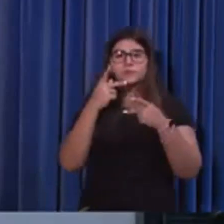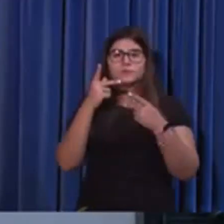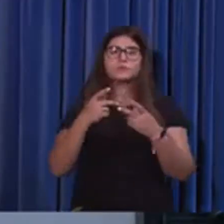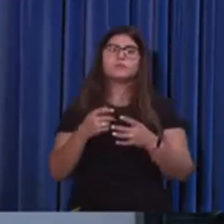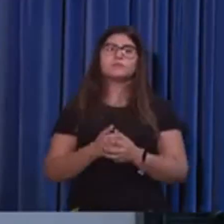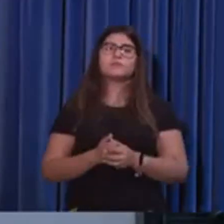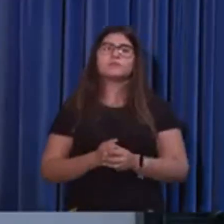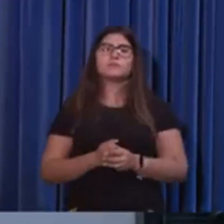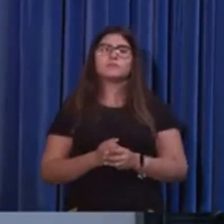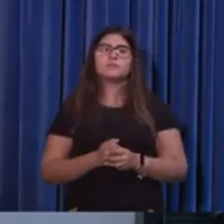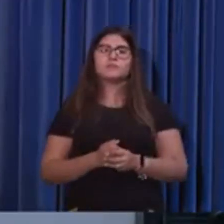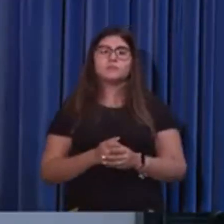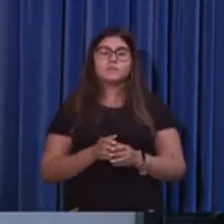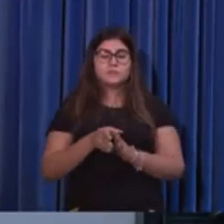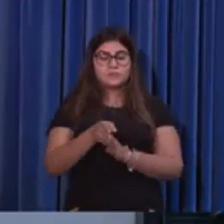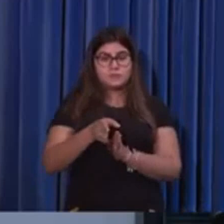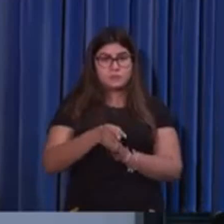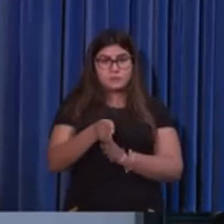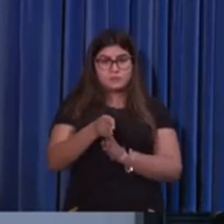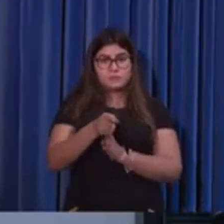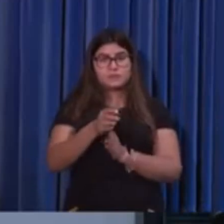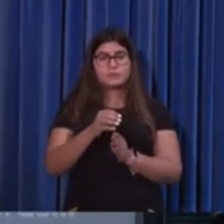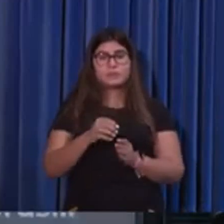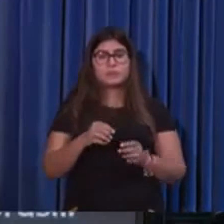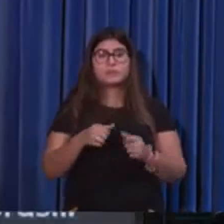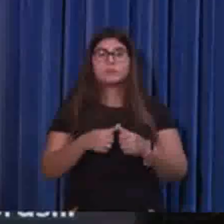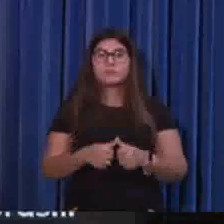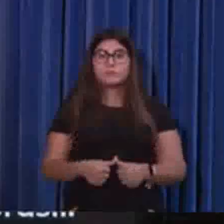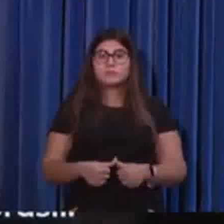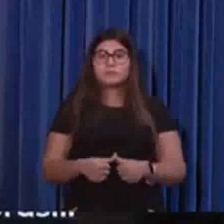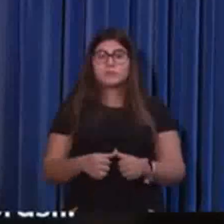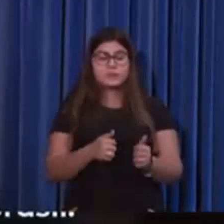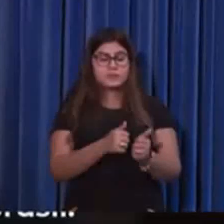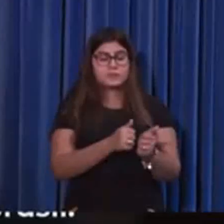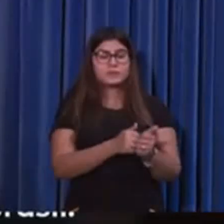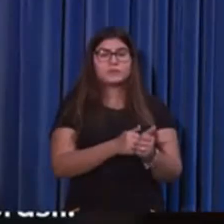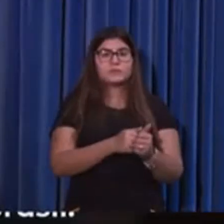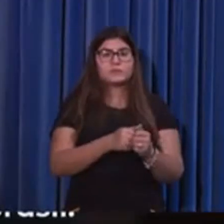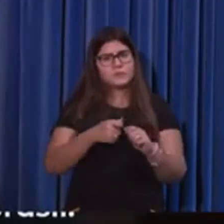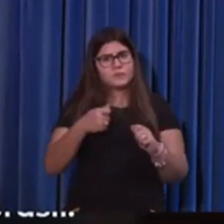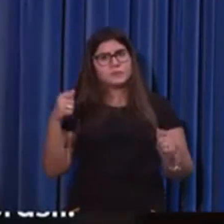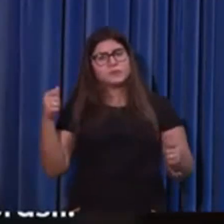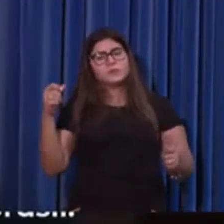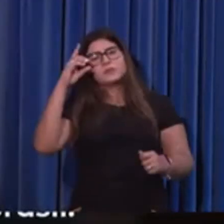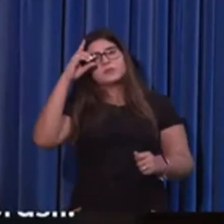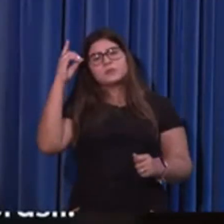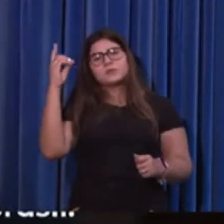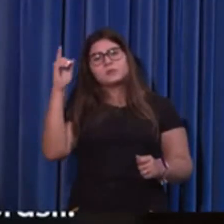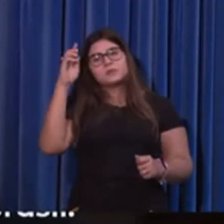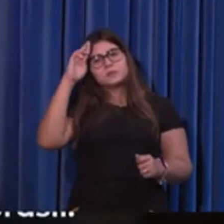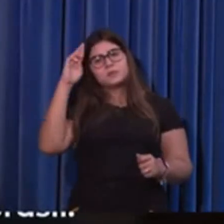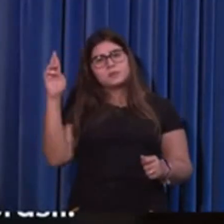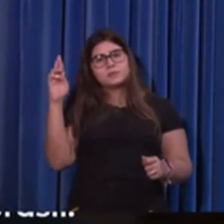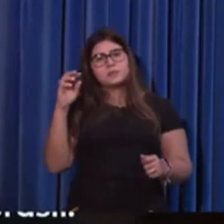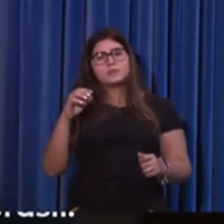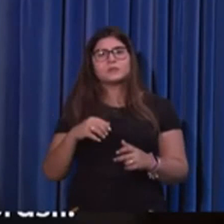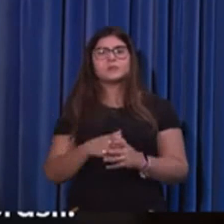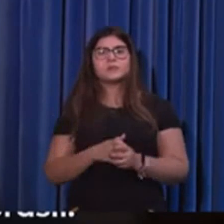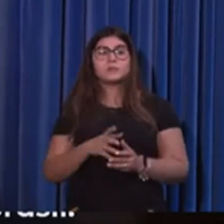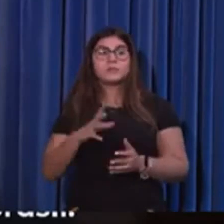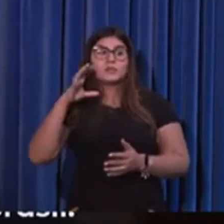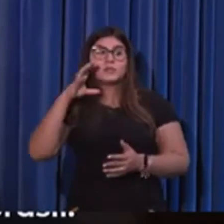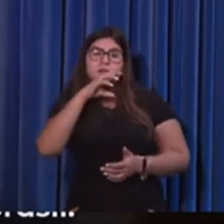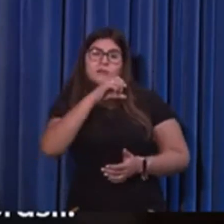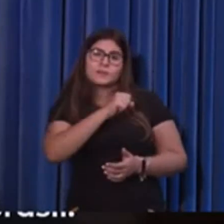1, versículo 14. Está perto o grande dia do Senhor, está perto e muito se